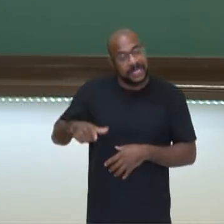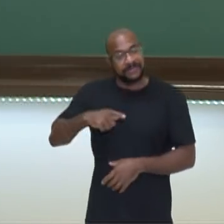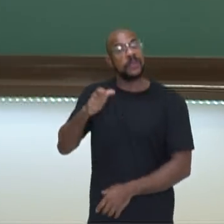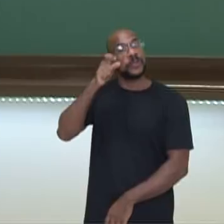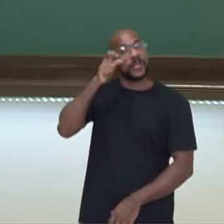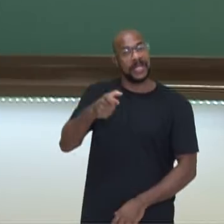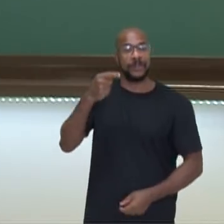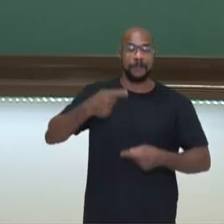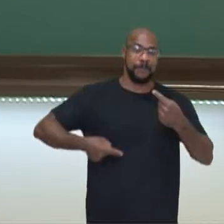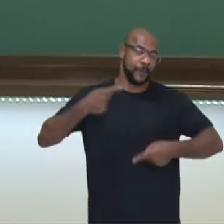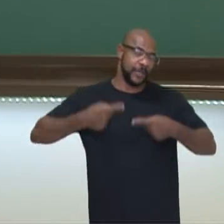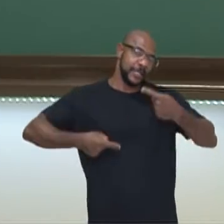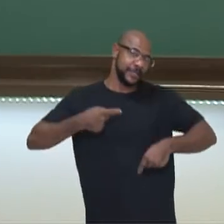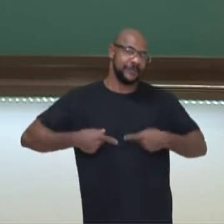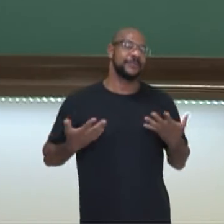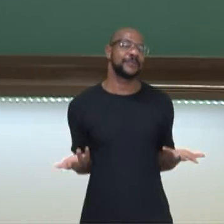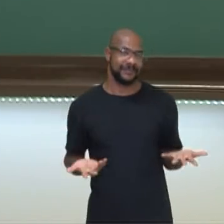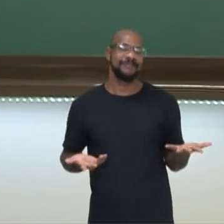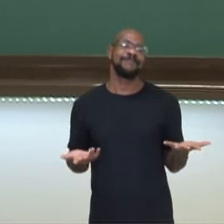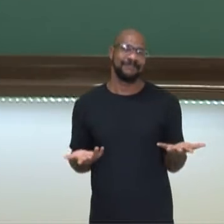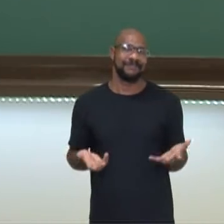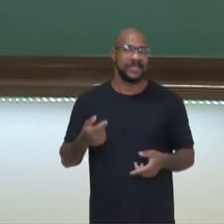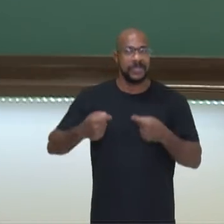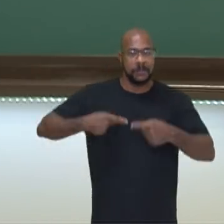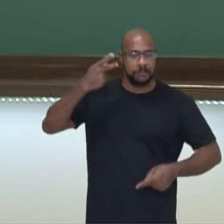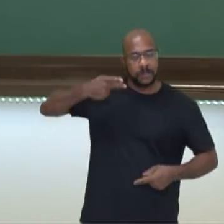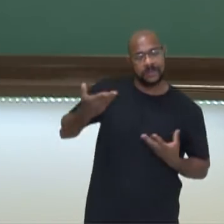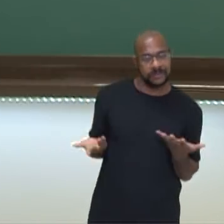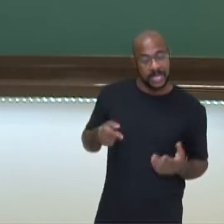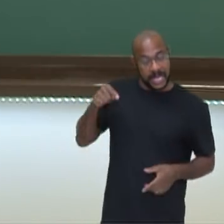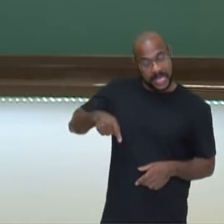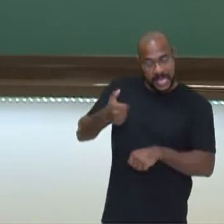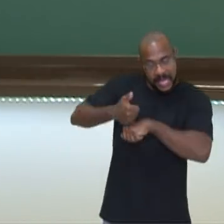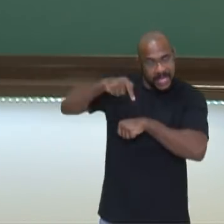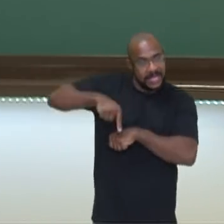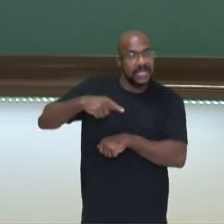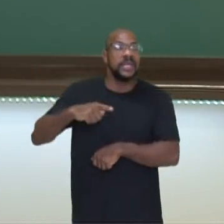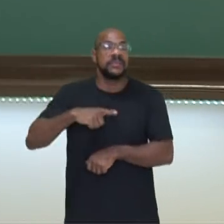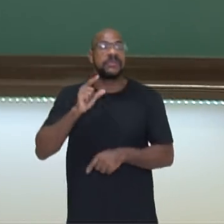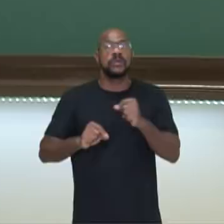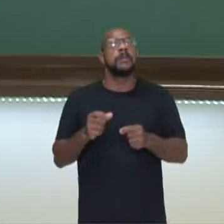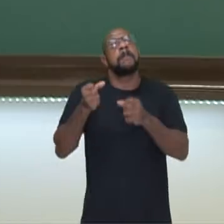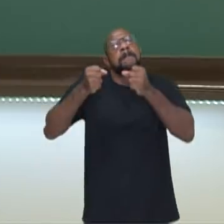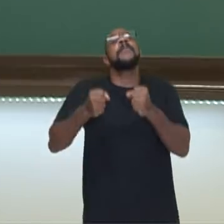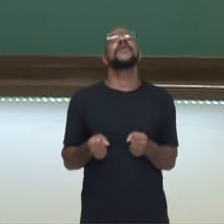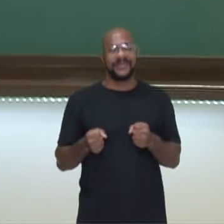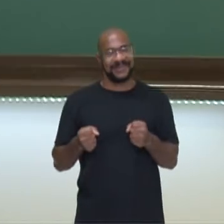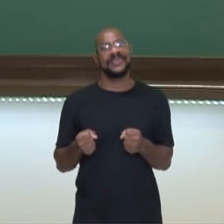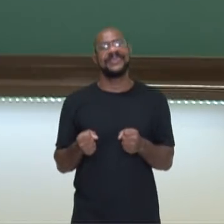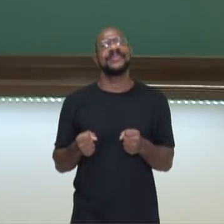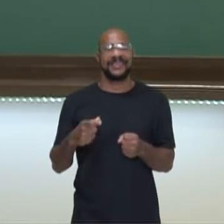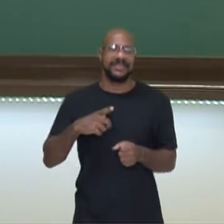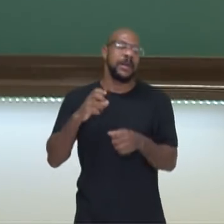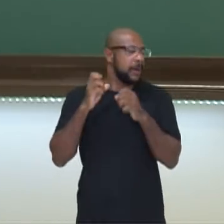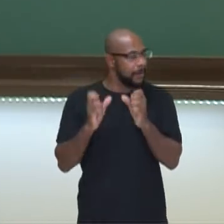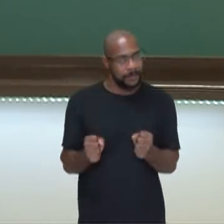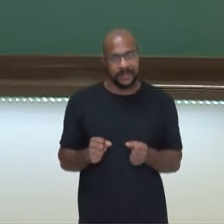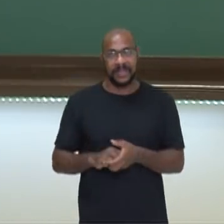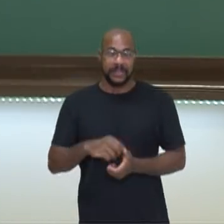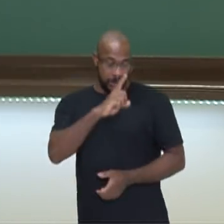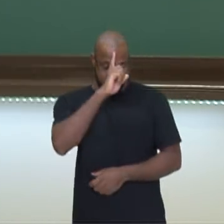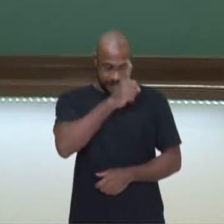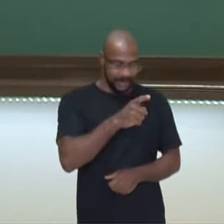que determinava o rumo das eleições. Então esse coronel tinha muito poder nas mãos e determinava o rumo